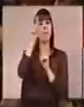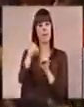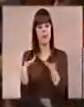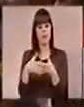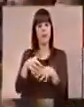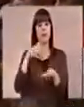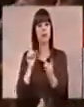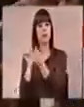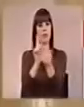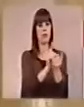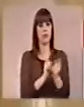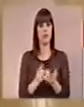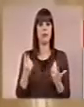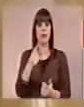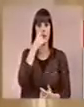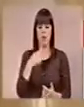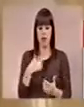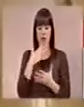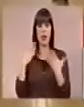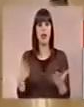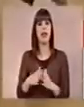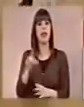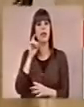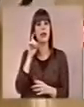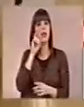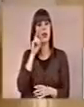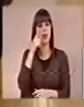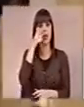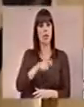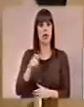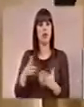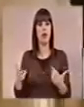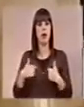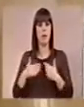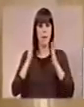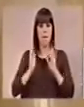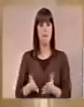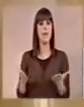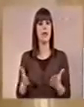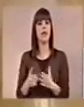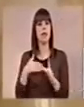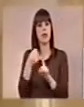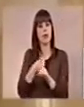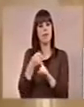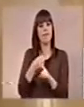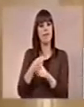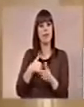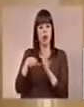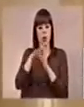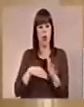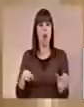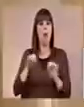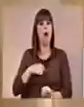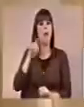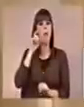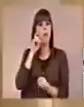grupos parlamentares. Há uma falha grande na segurança dos cidadãos que nós precisamos comatar porque não estamos em condições de